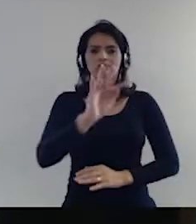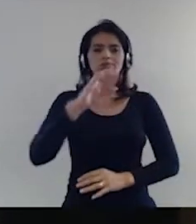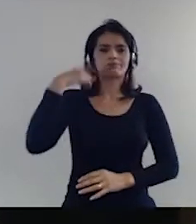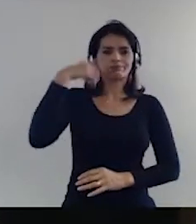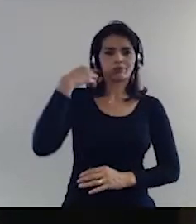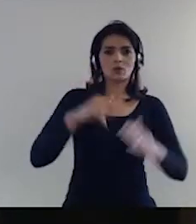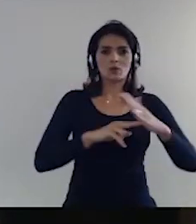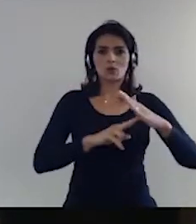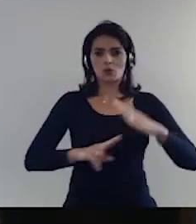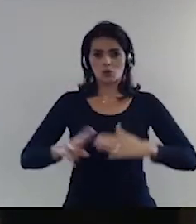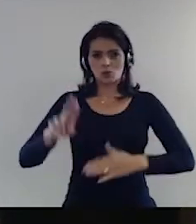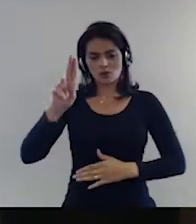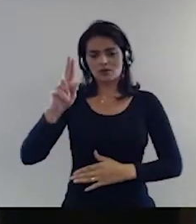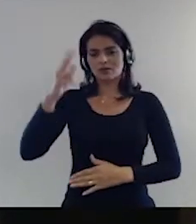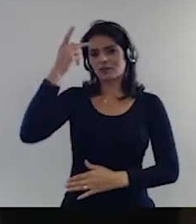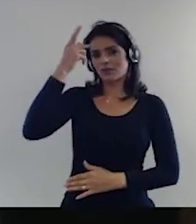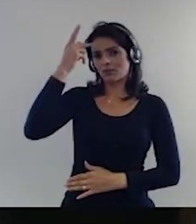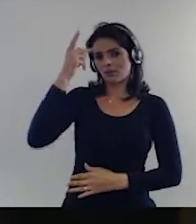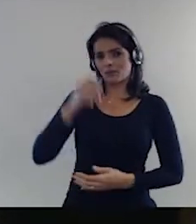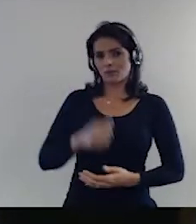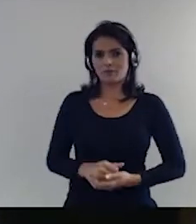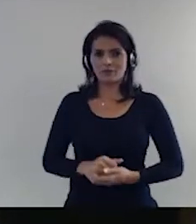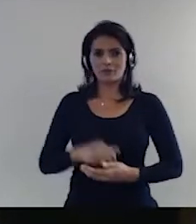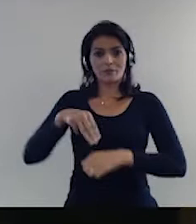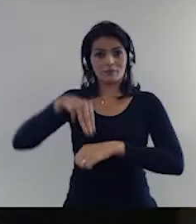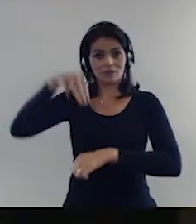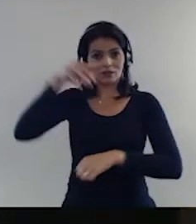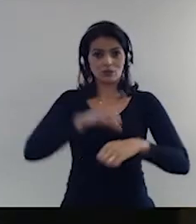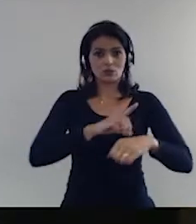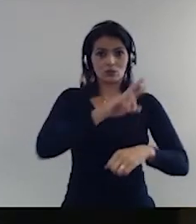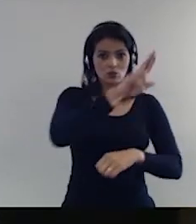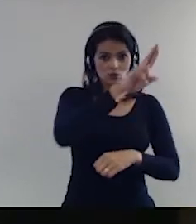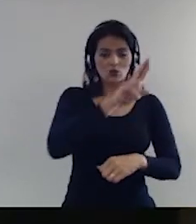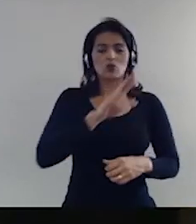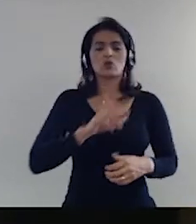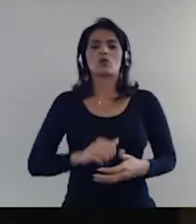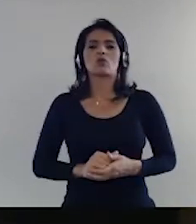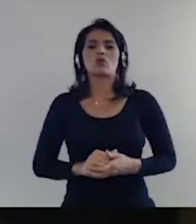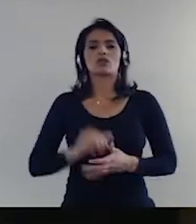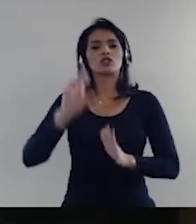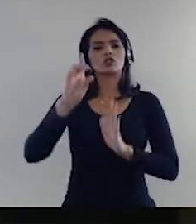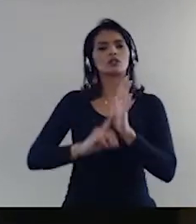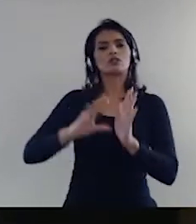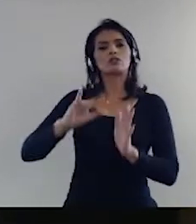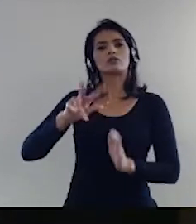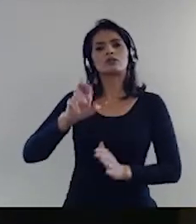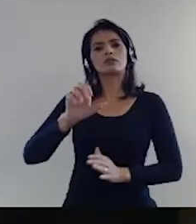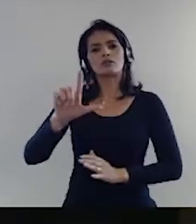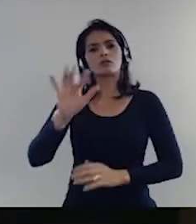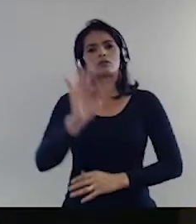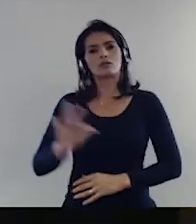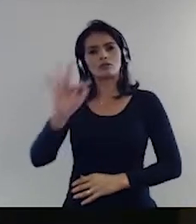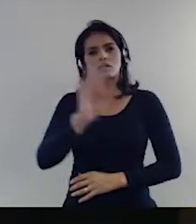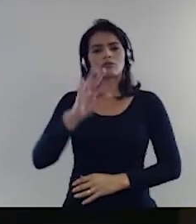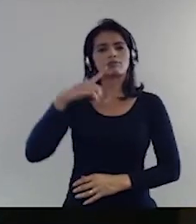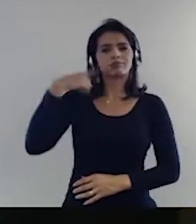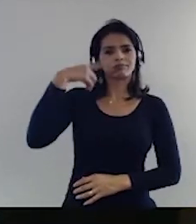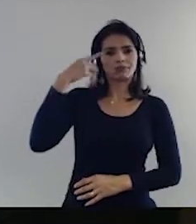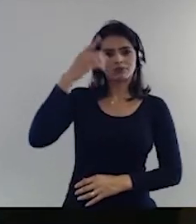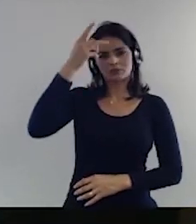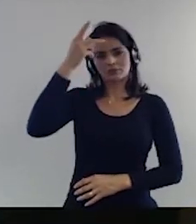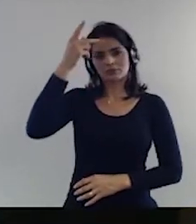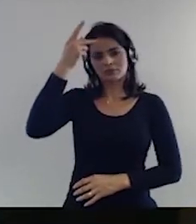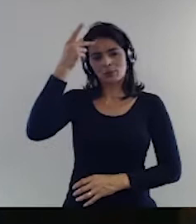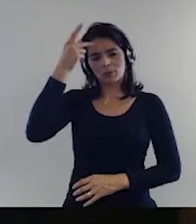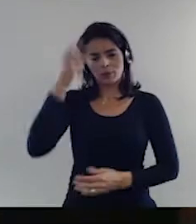Universidade de São Paulo, bacharel, mestre, doutor e livre de docente em Direito Civil pela Faculdade de Direito da Universidade de São Paulo e tem